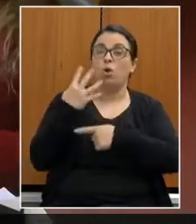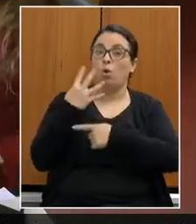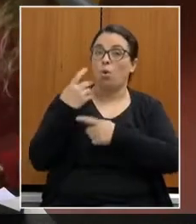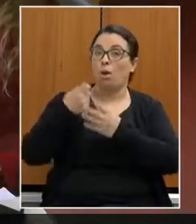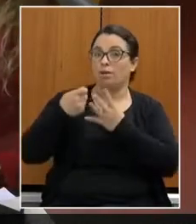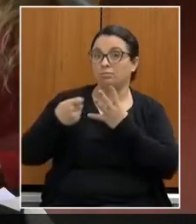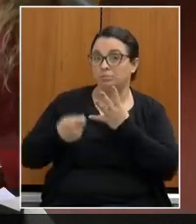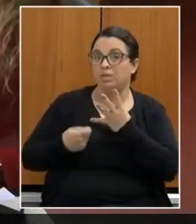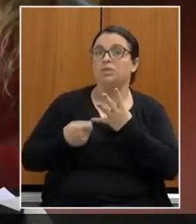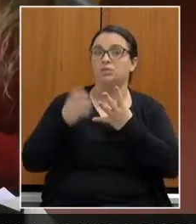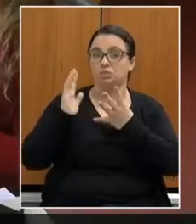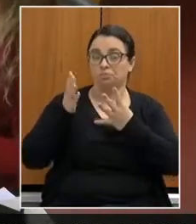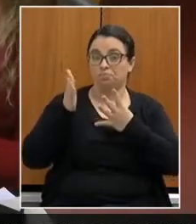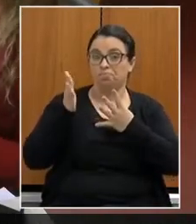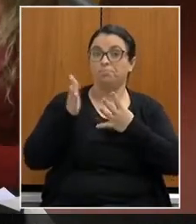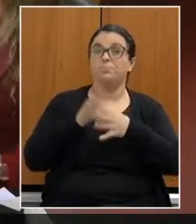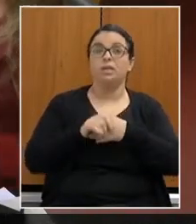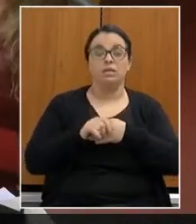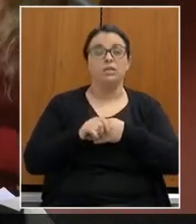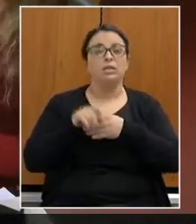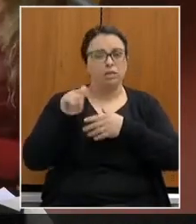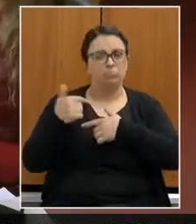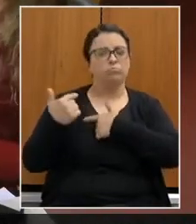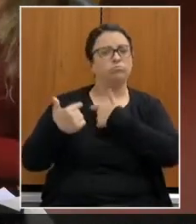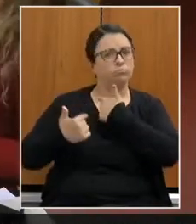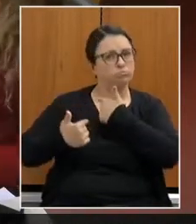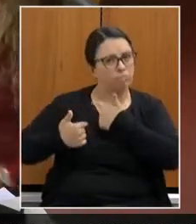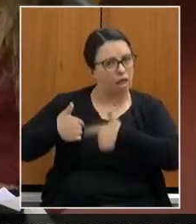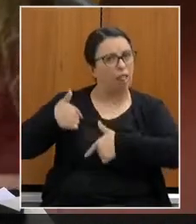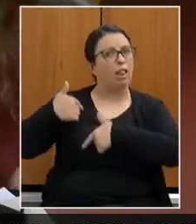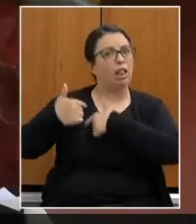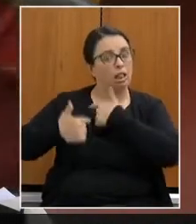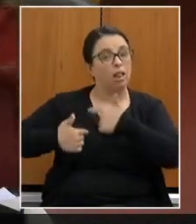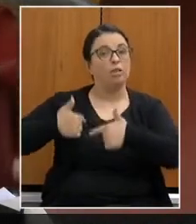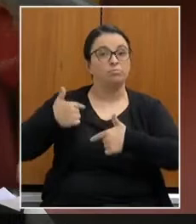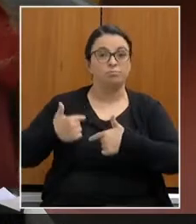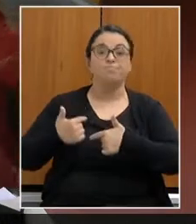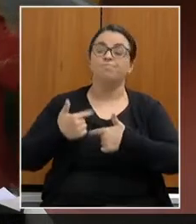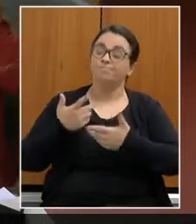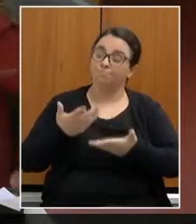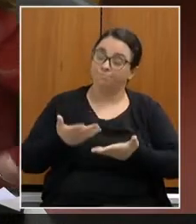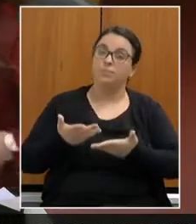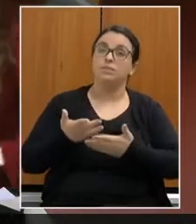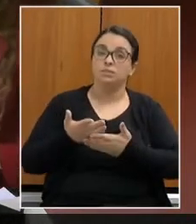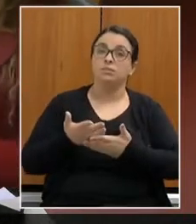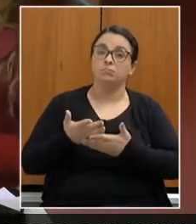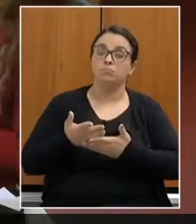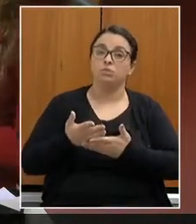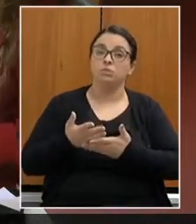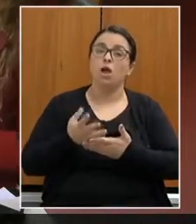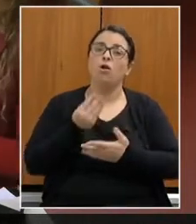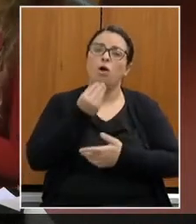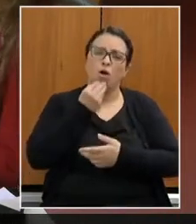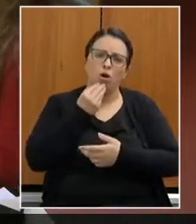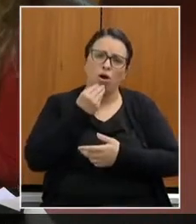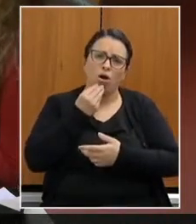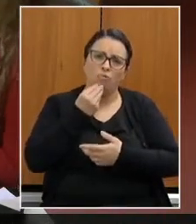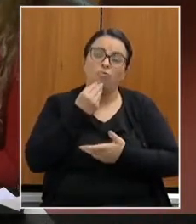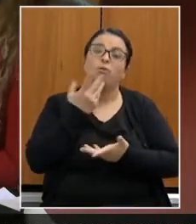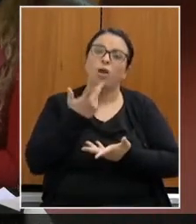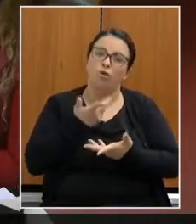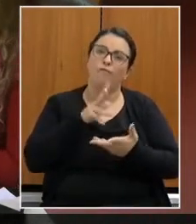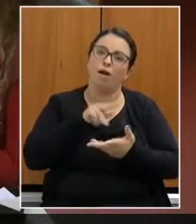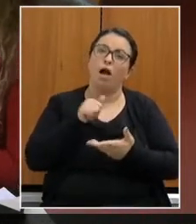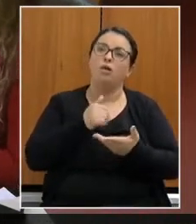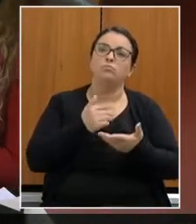três para quatro meses e é muito trabalho e obviamente agradeço e repassarei para